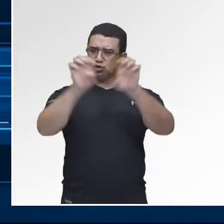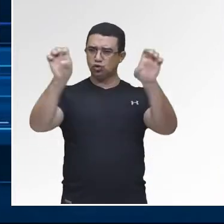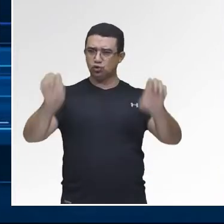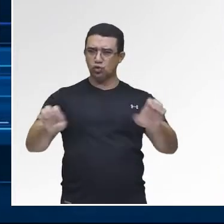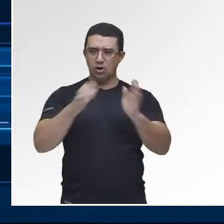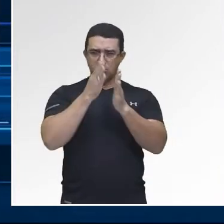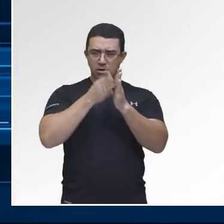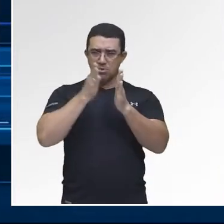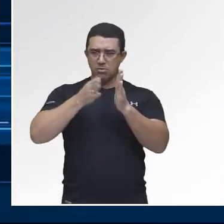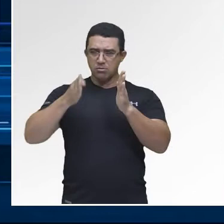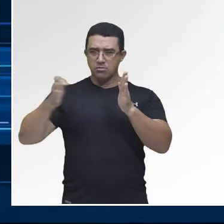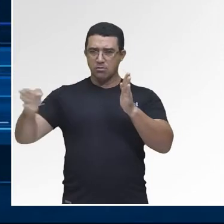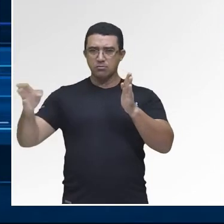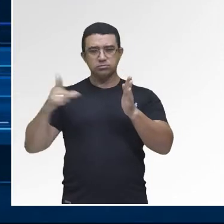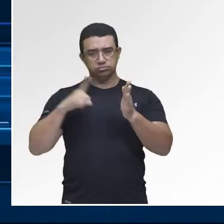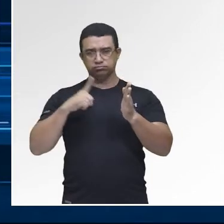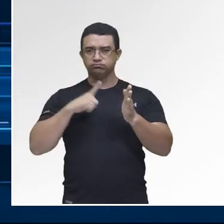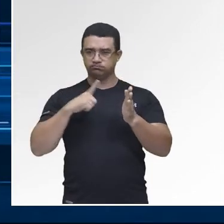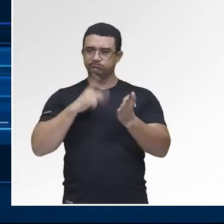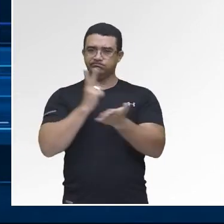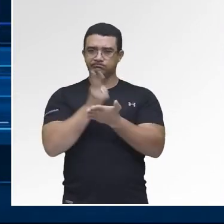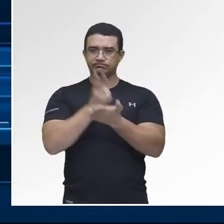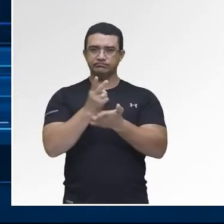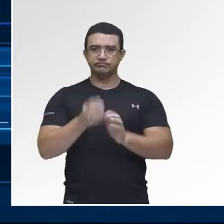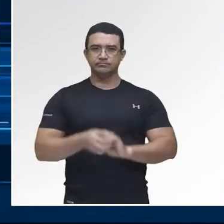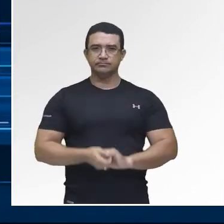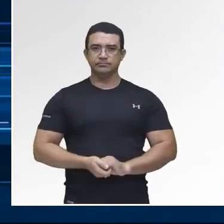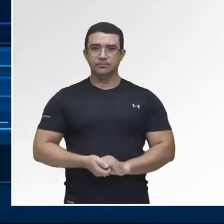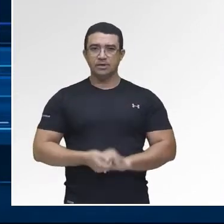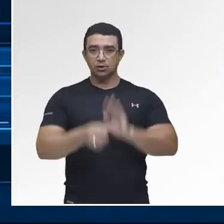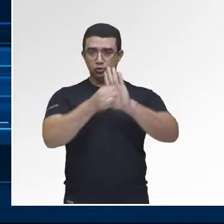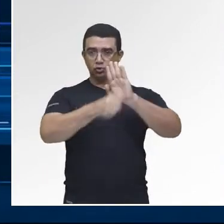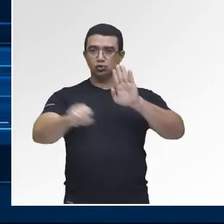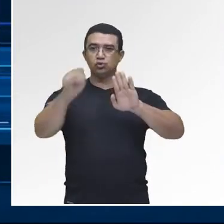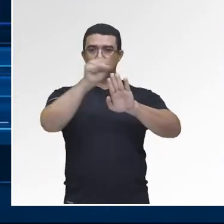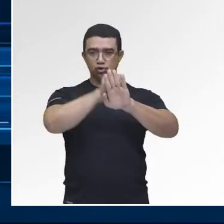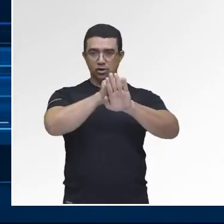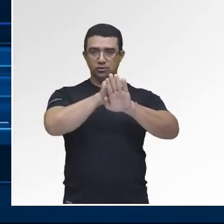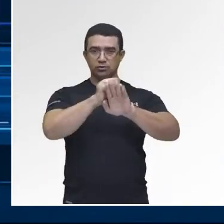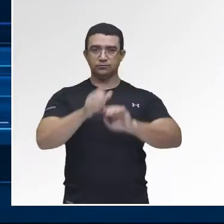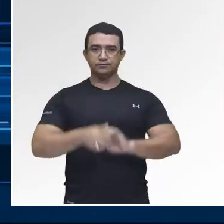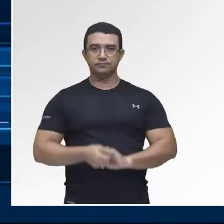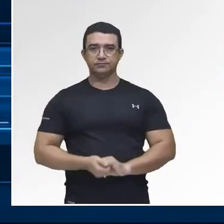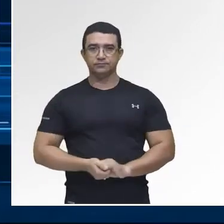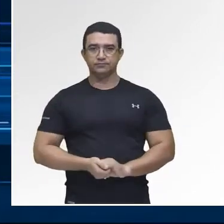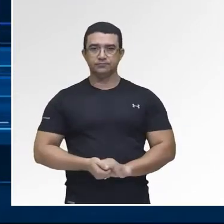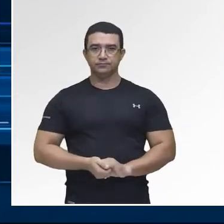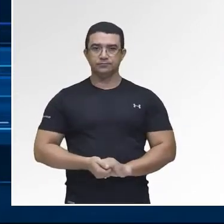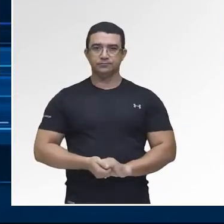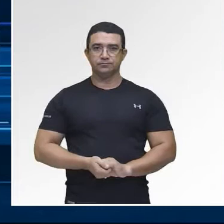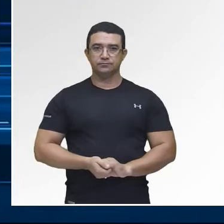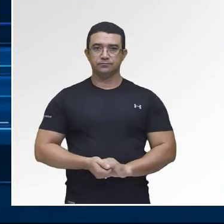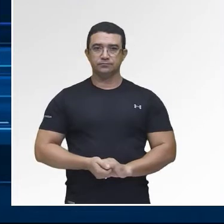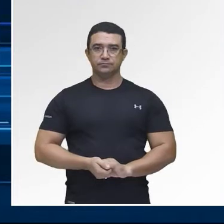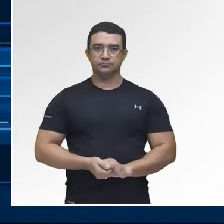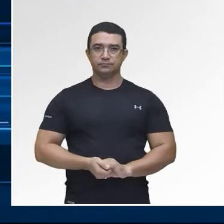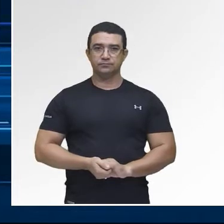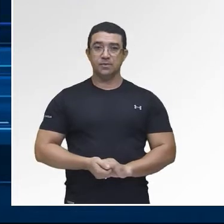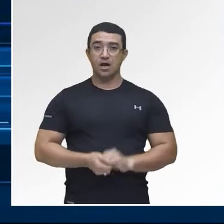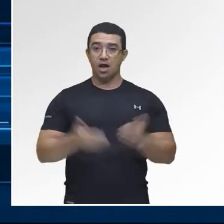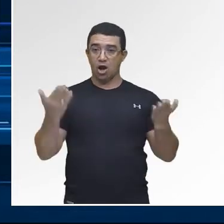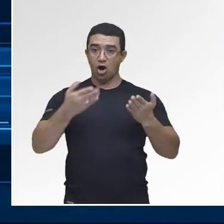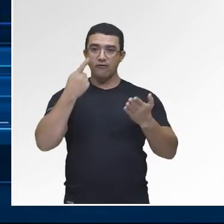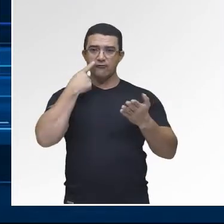mais o participle. Olha só, o sujeito aqui, o he. Agora, gente, nós temos uma mudança aqui,